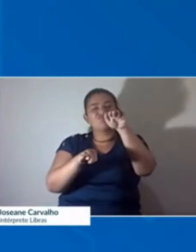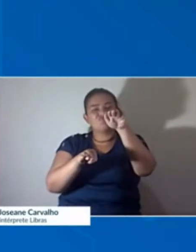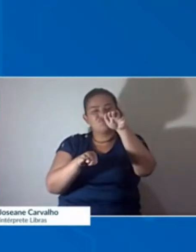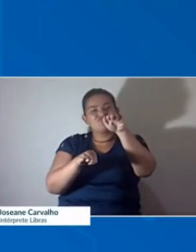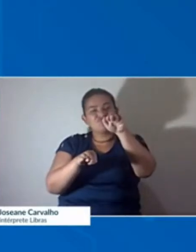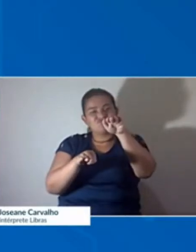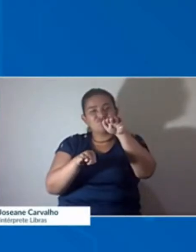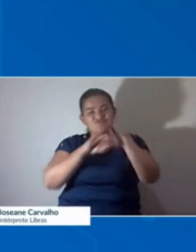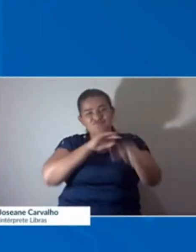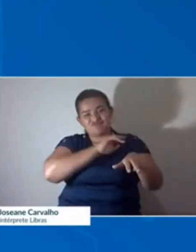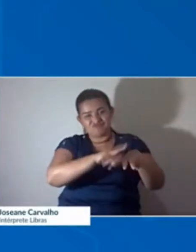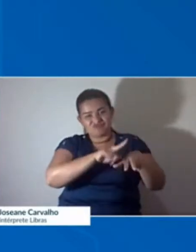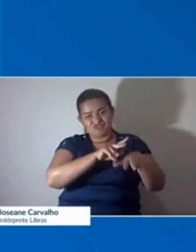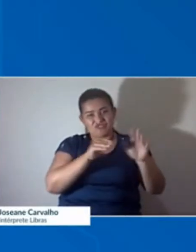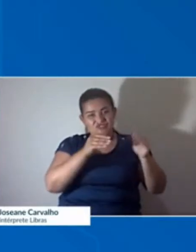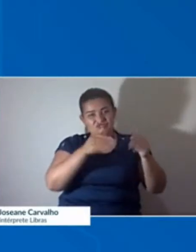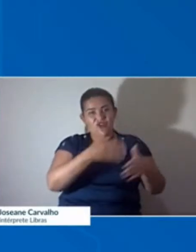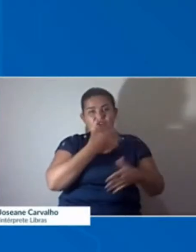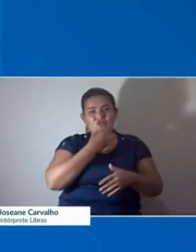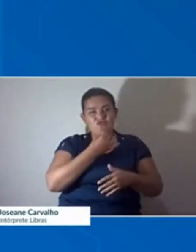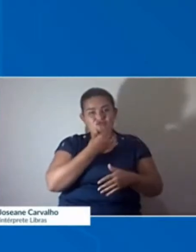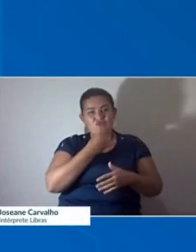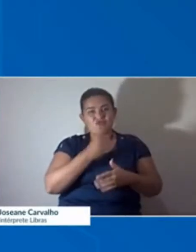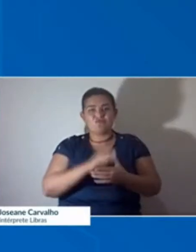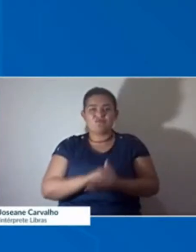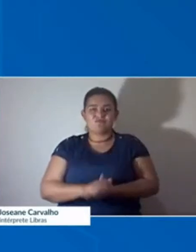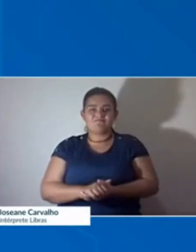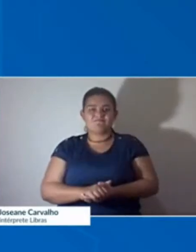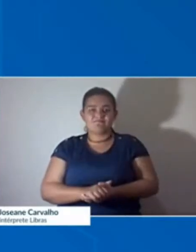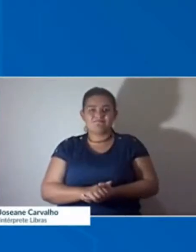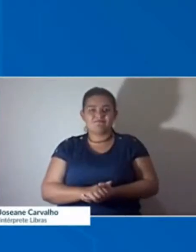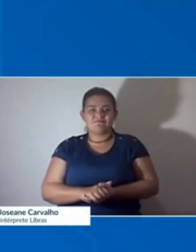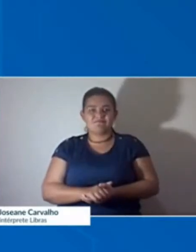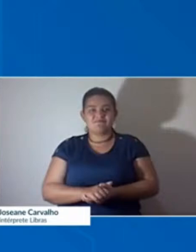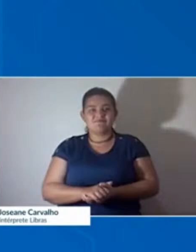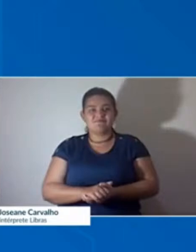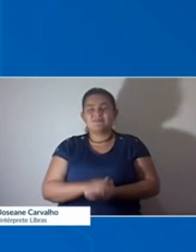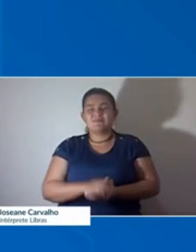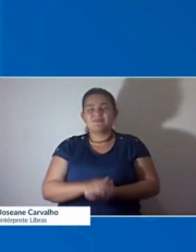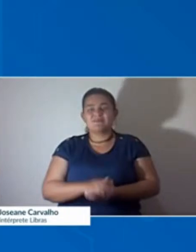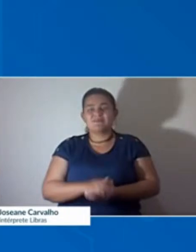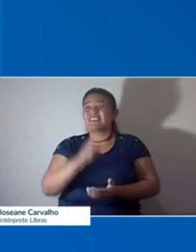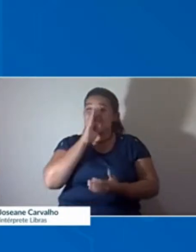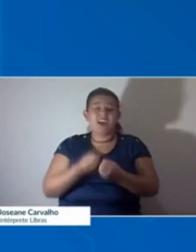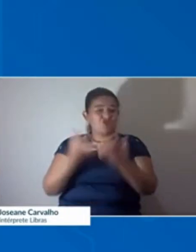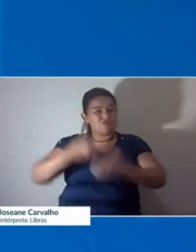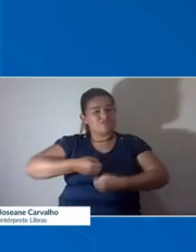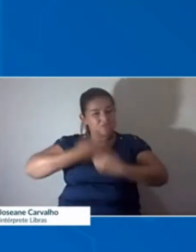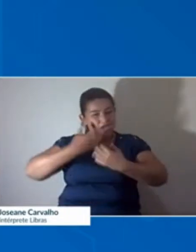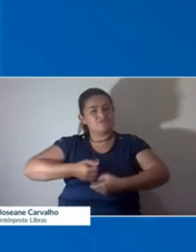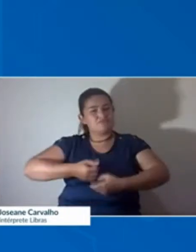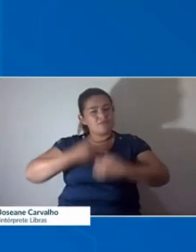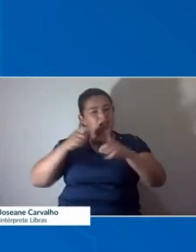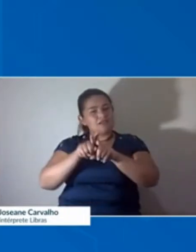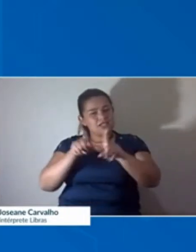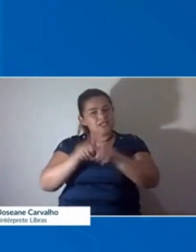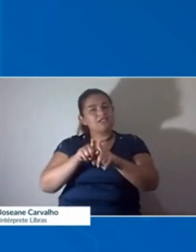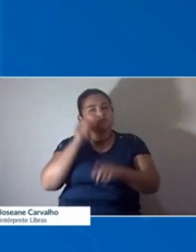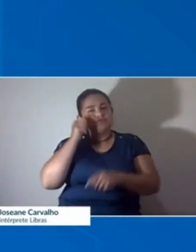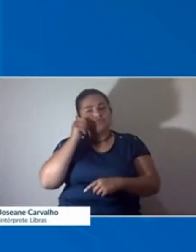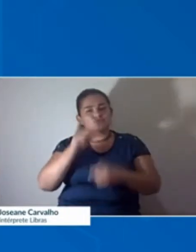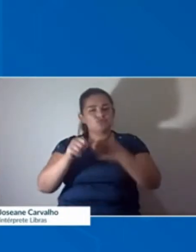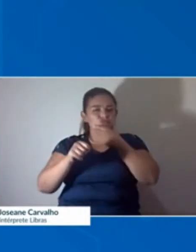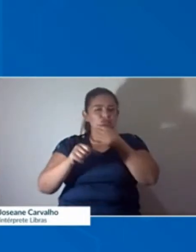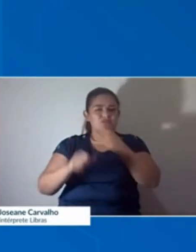heteronormativa. Não é? Silencia, portanto, as outras expressões também de sexualidade e de identidade, né,